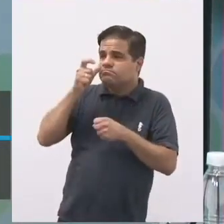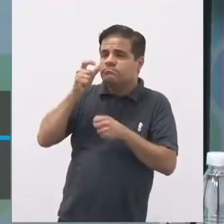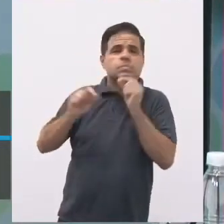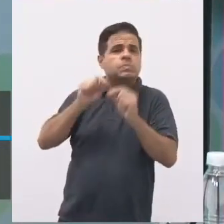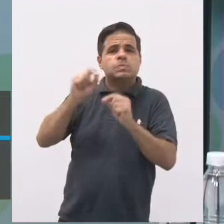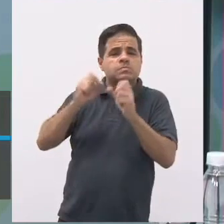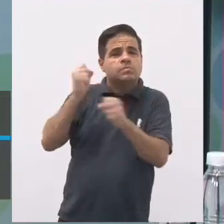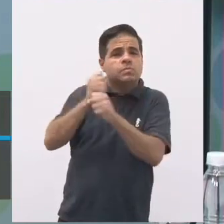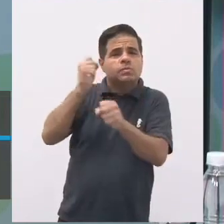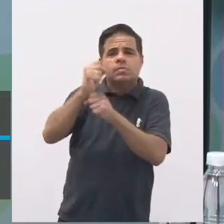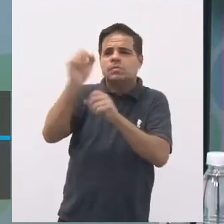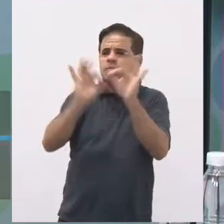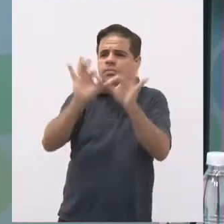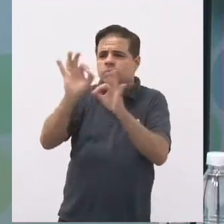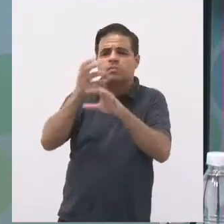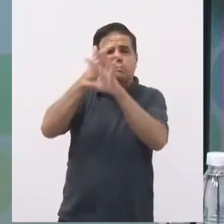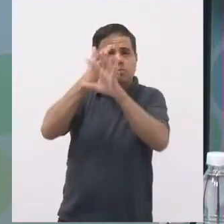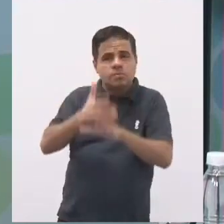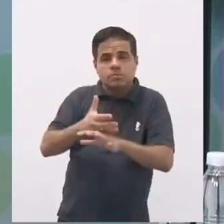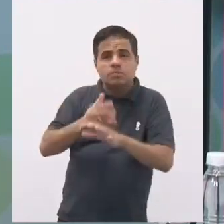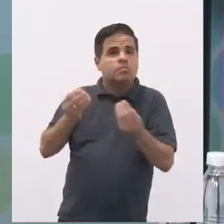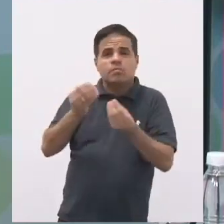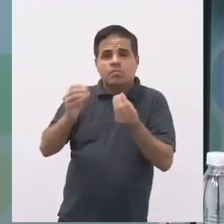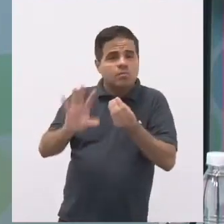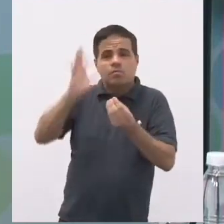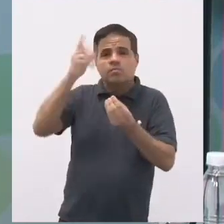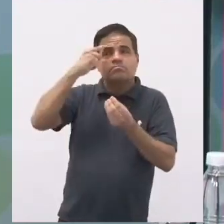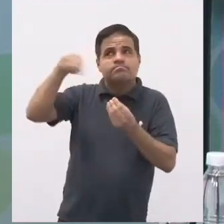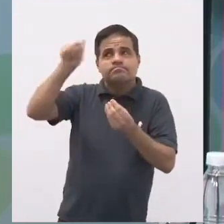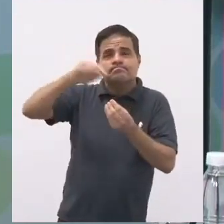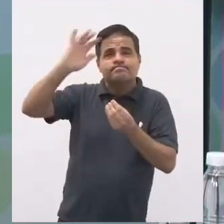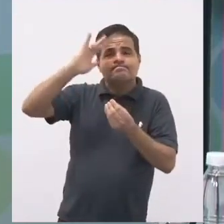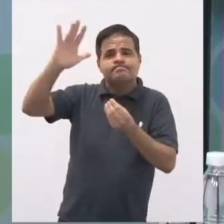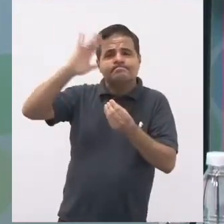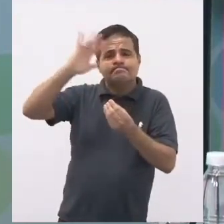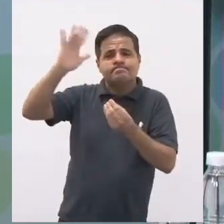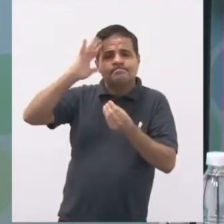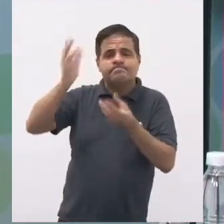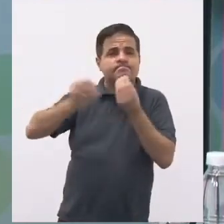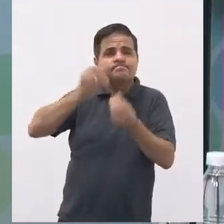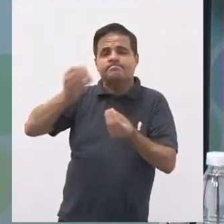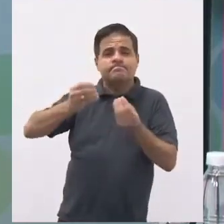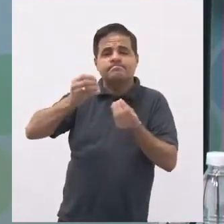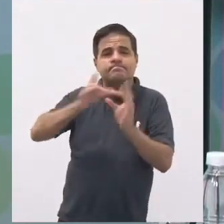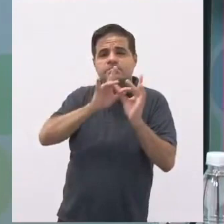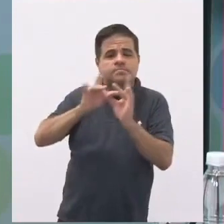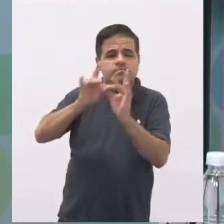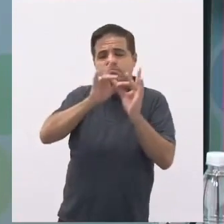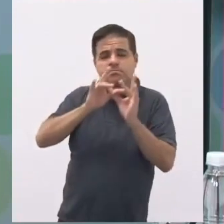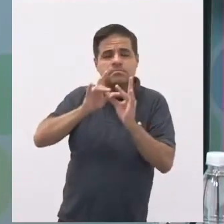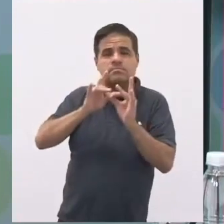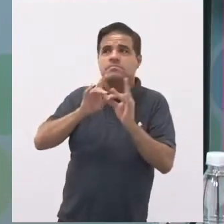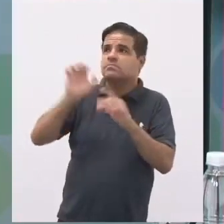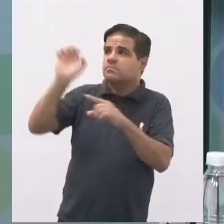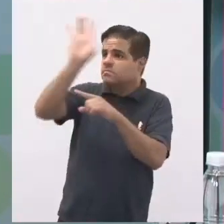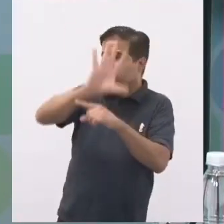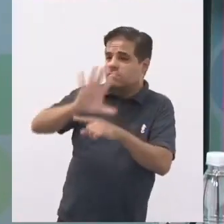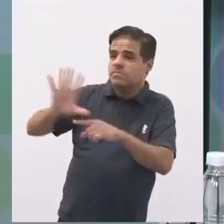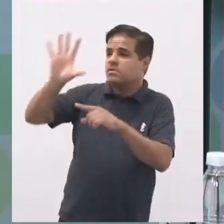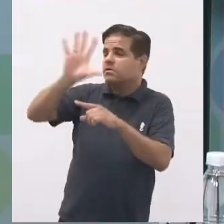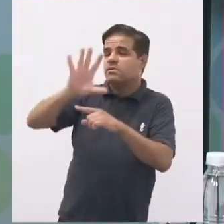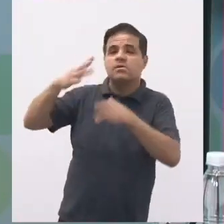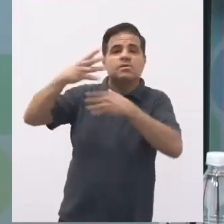a construção do currículo aconteceu, pensando aí, né, nessa união de Estado e